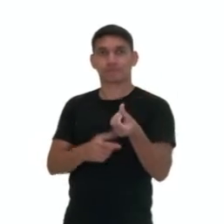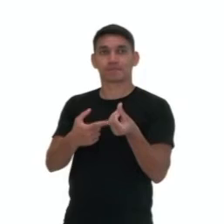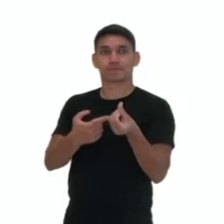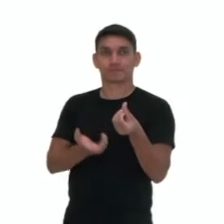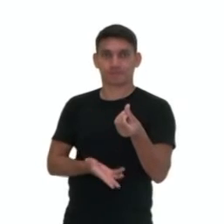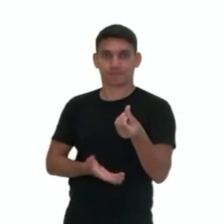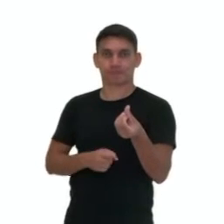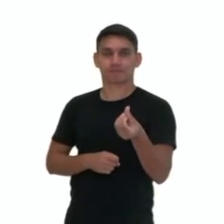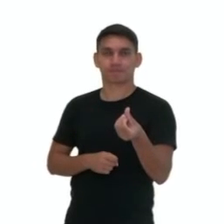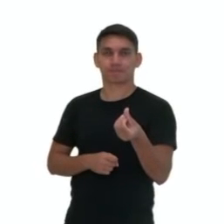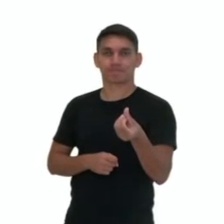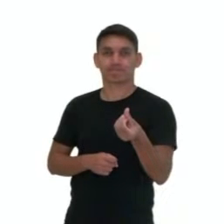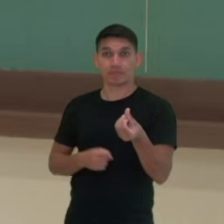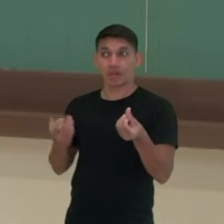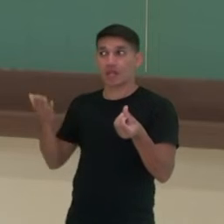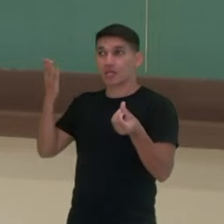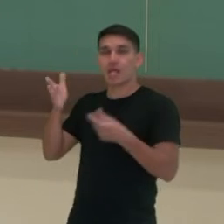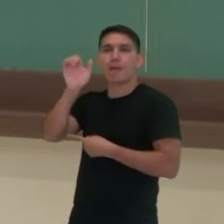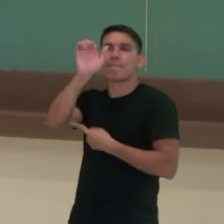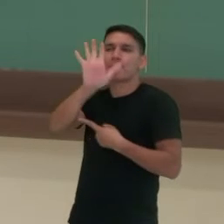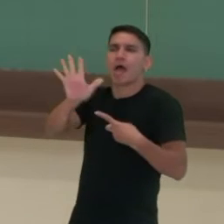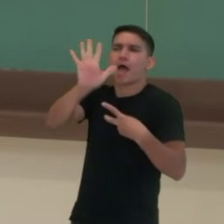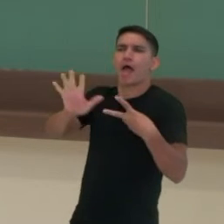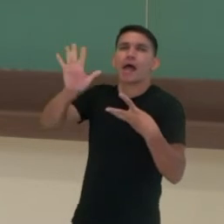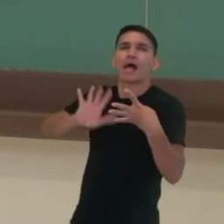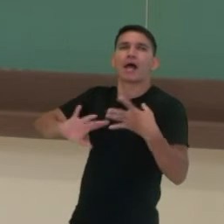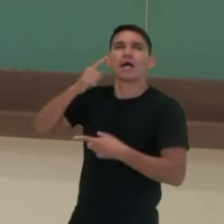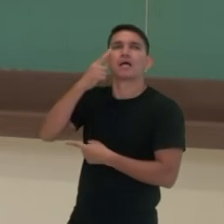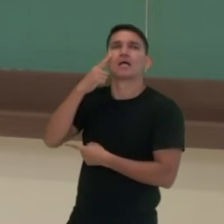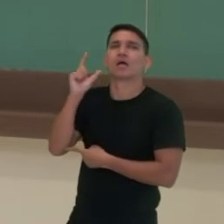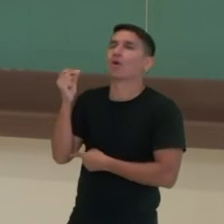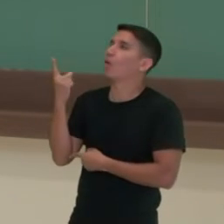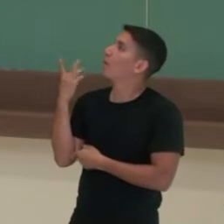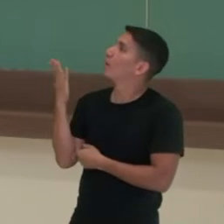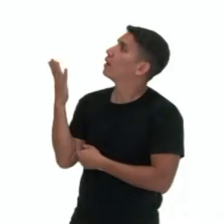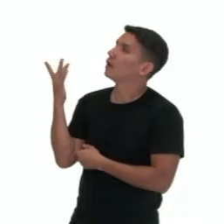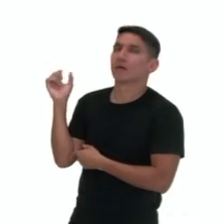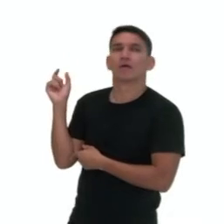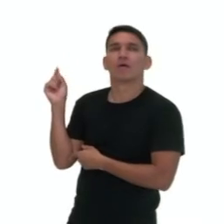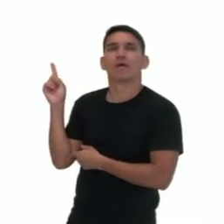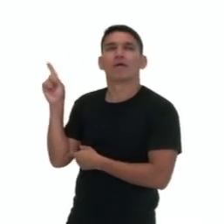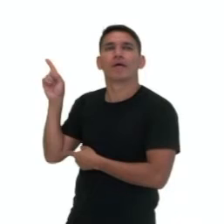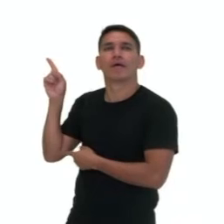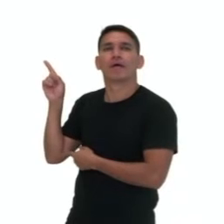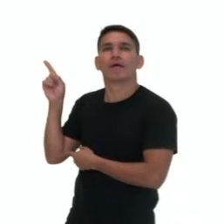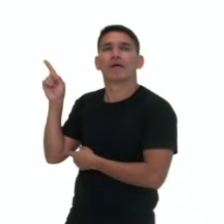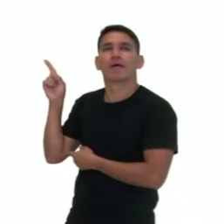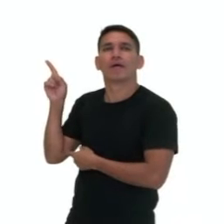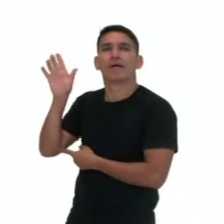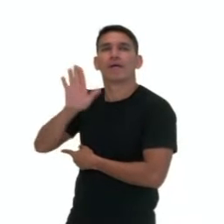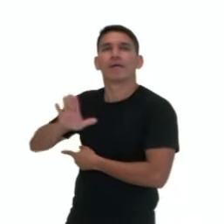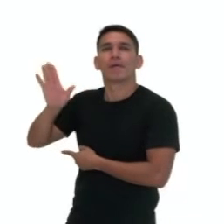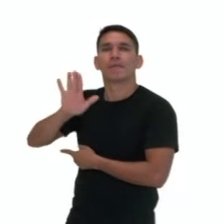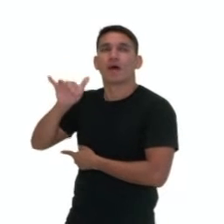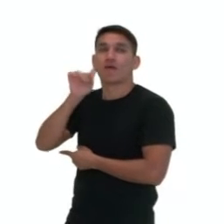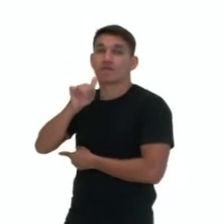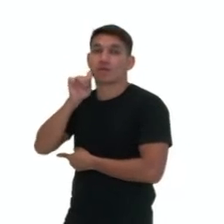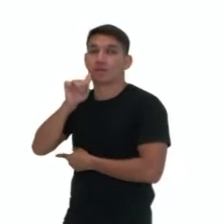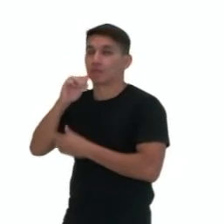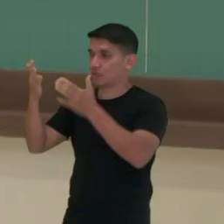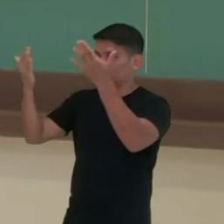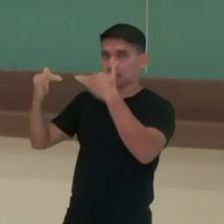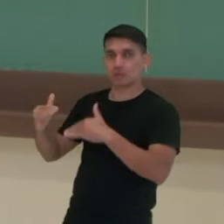trave de equilíbrio. Aqui na imagem, ó, a gente pode verificar. Aqui são as femininas e